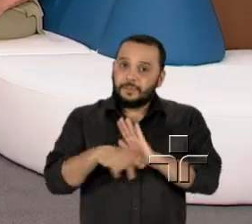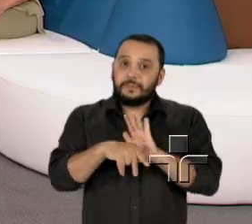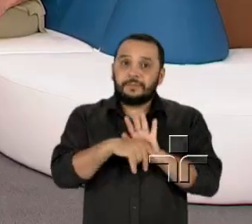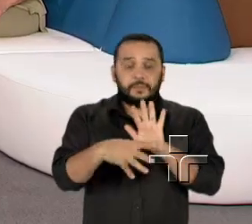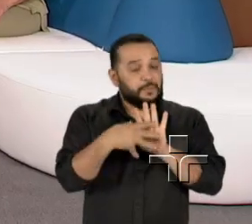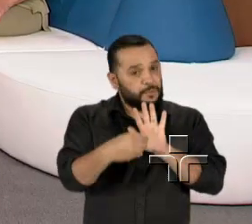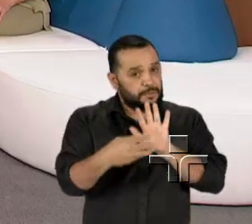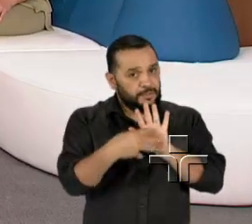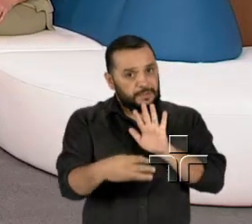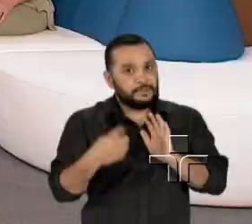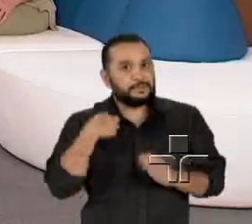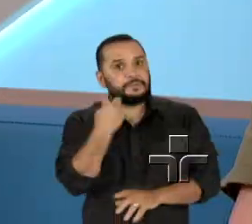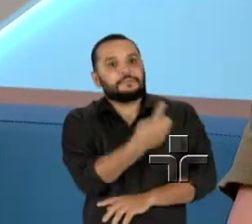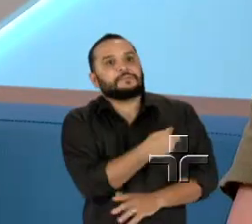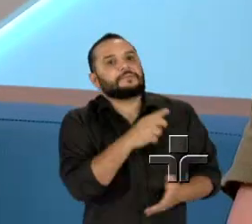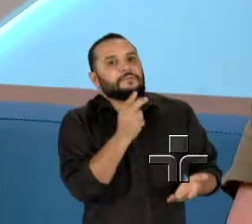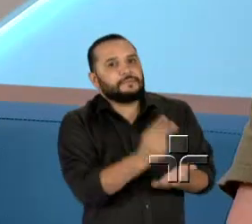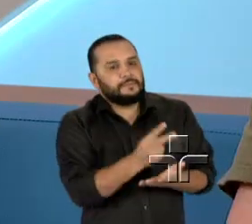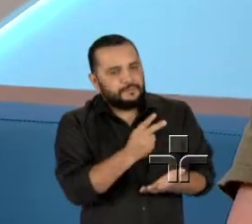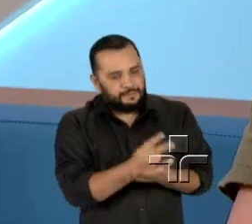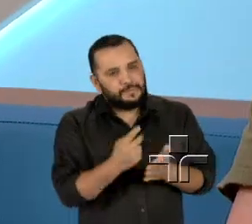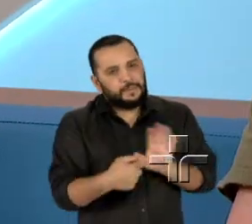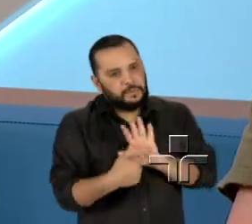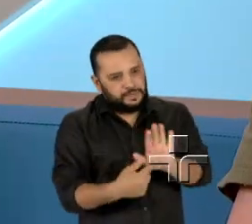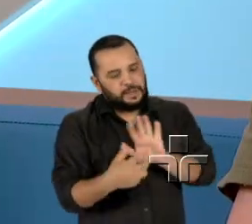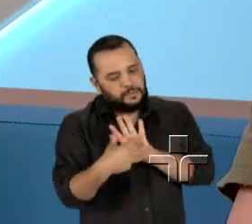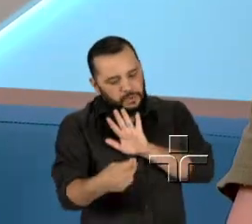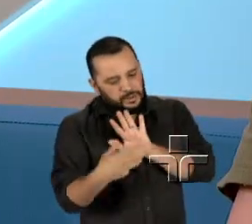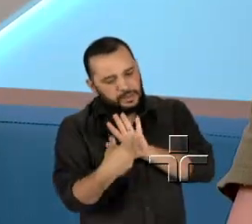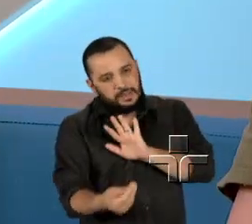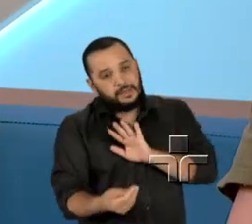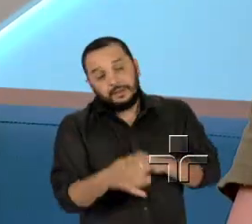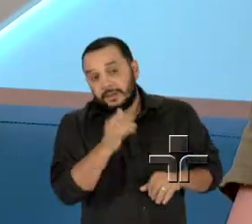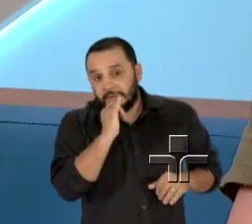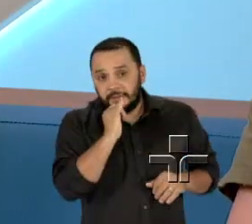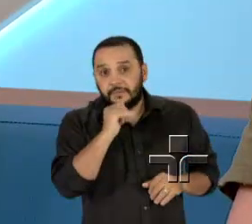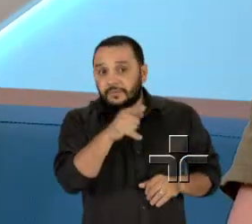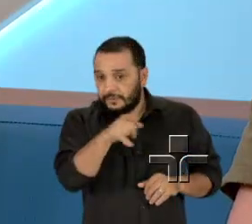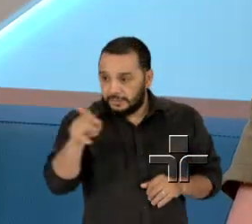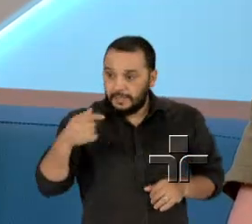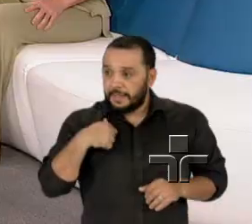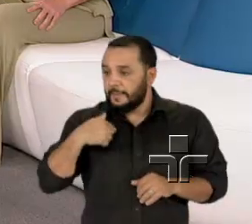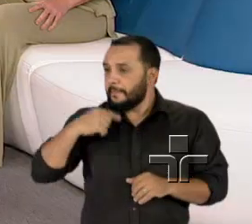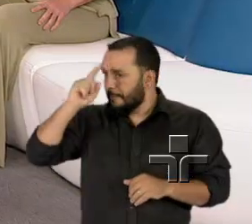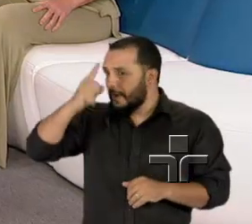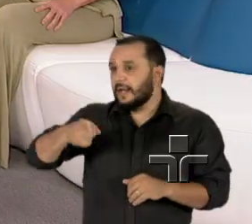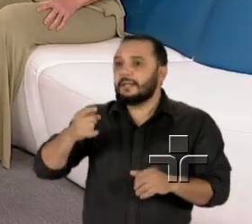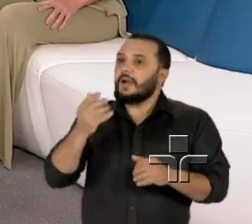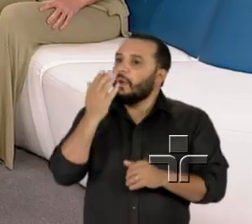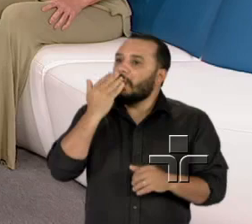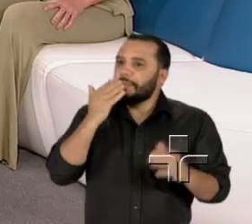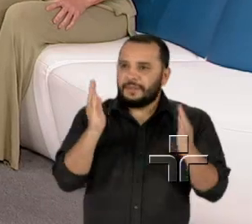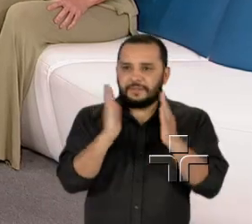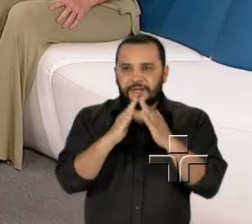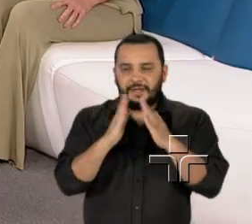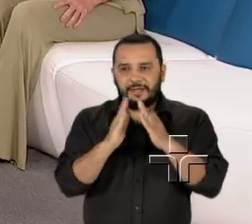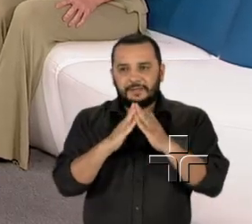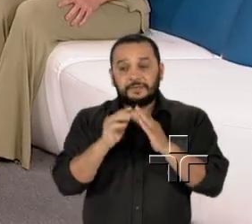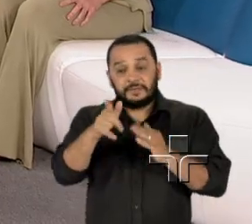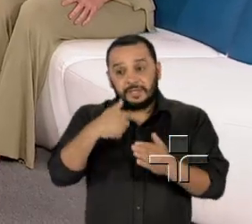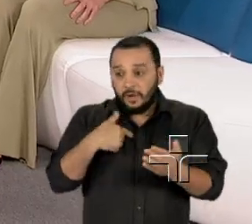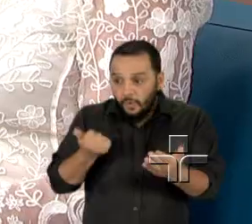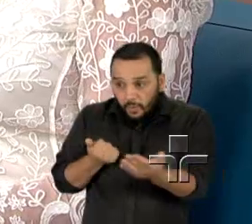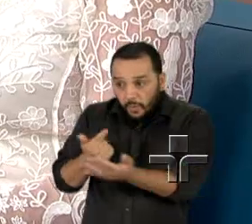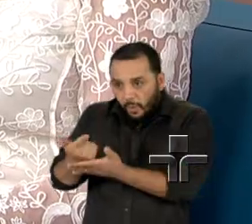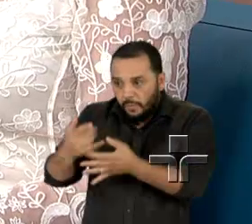O exemplo a gente tem que levar em conta. Se você que manda na comida de casa, você compra o